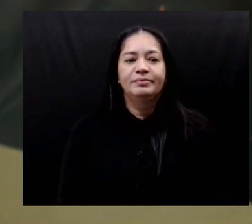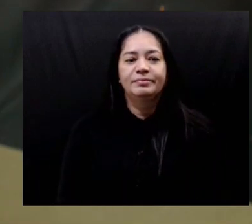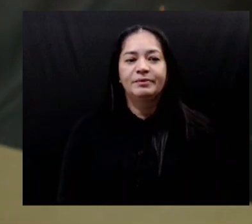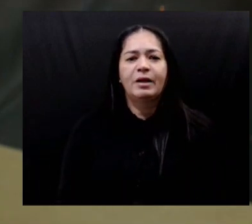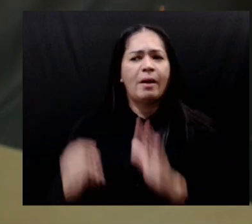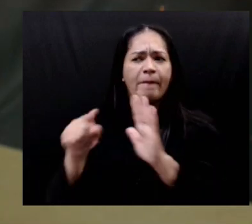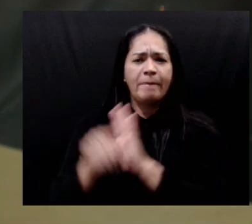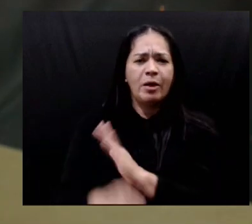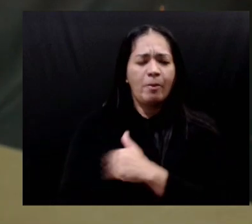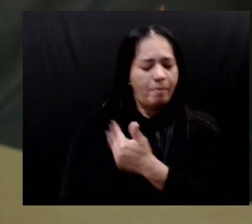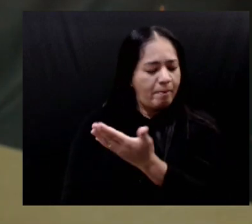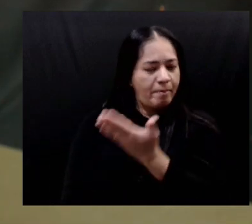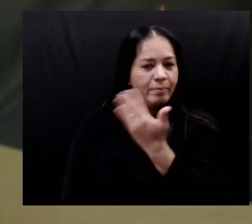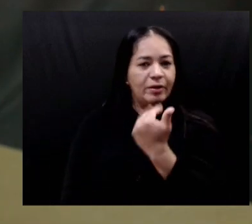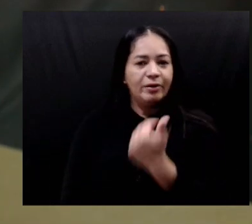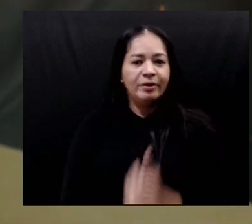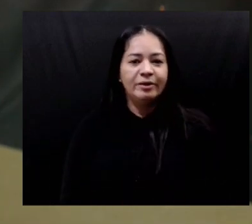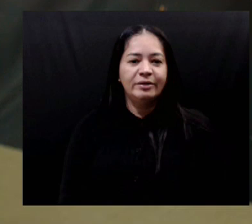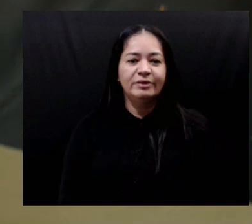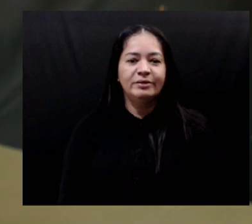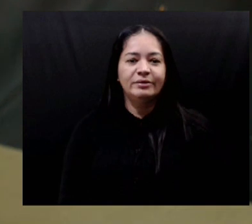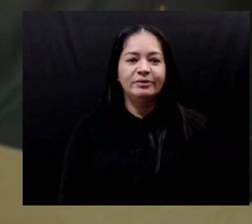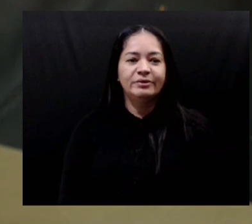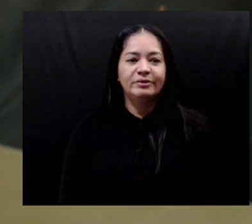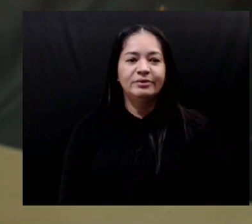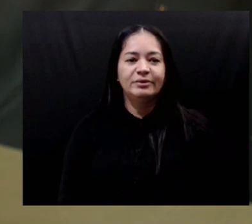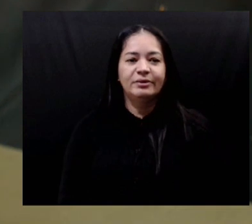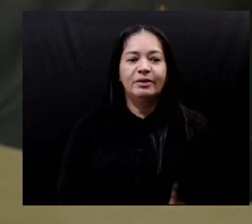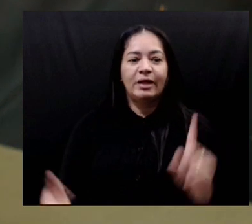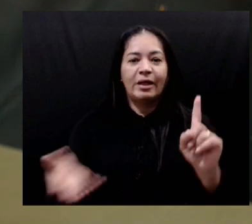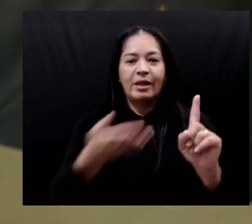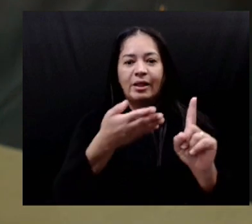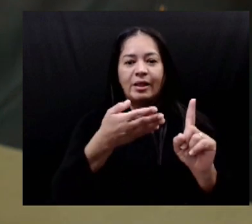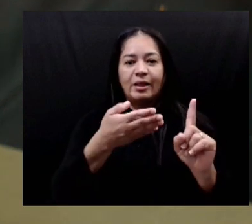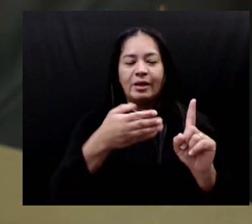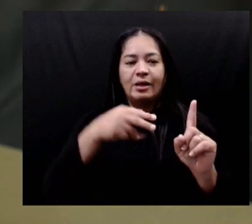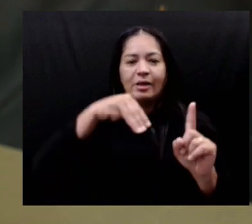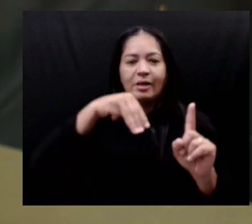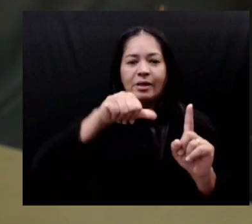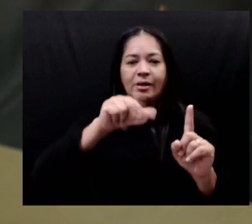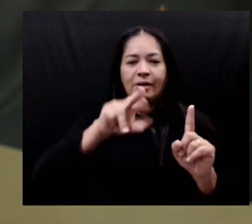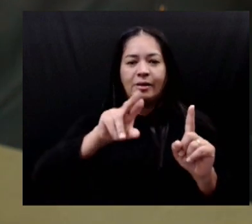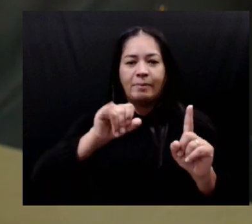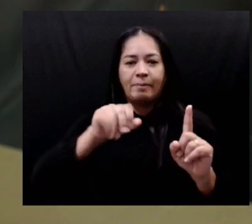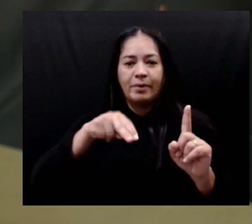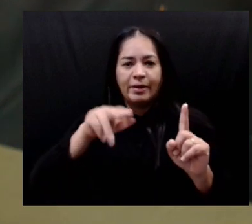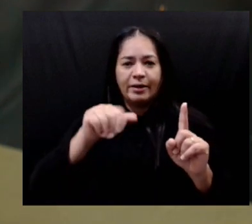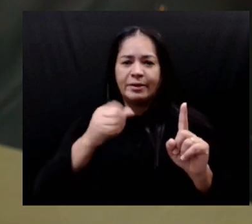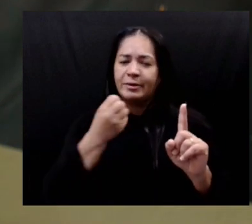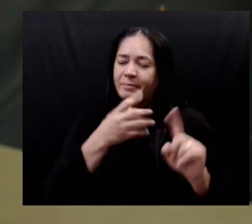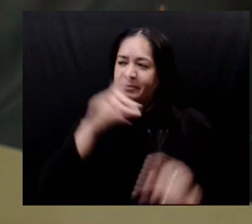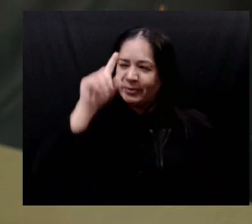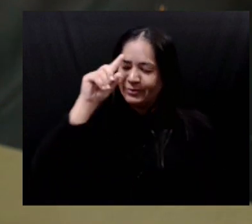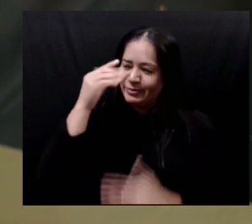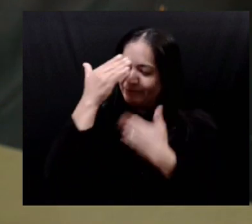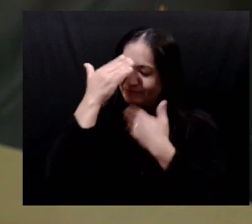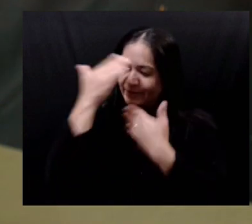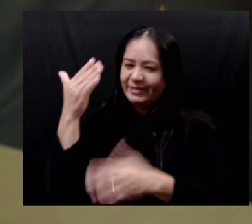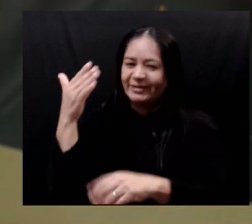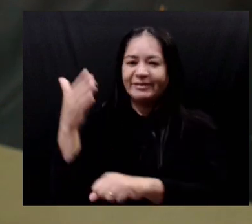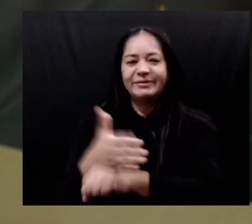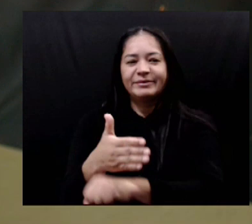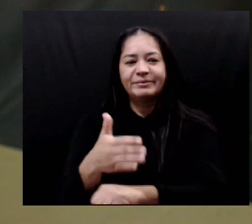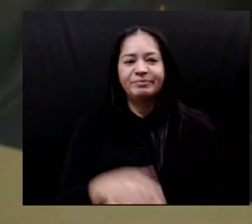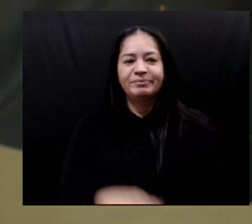pra gente. A Marina do Cambuí está conosco, bom dia para você, obrigada pela sua participação. Ela diz, sempre